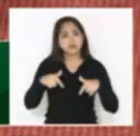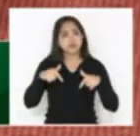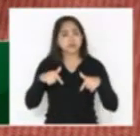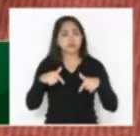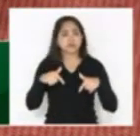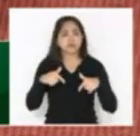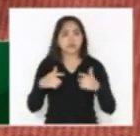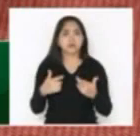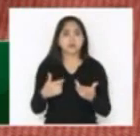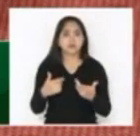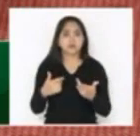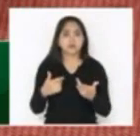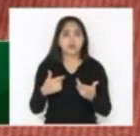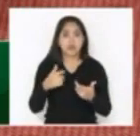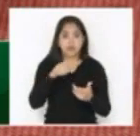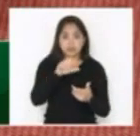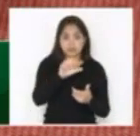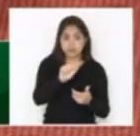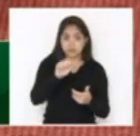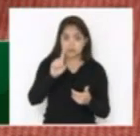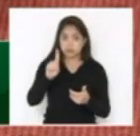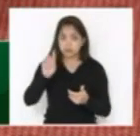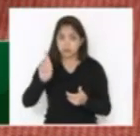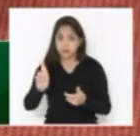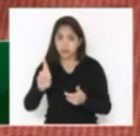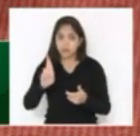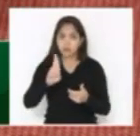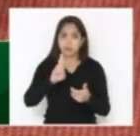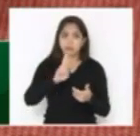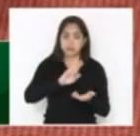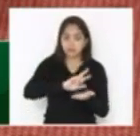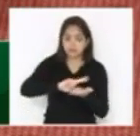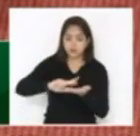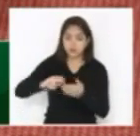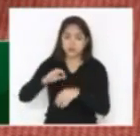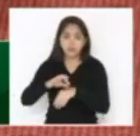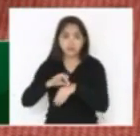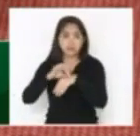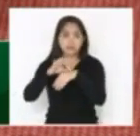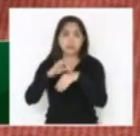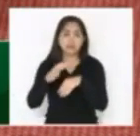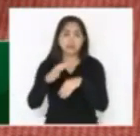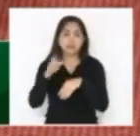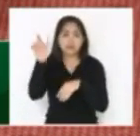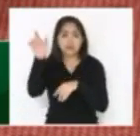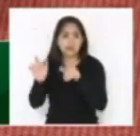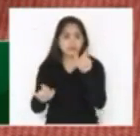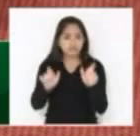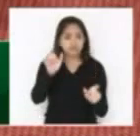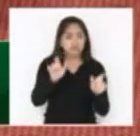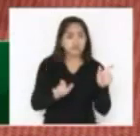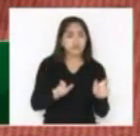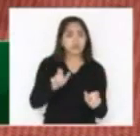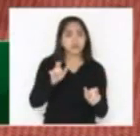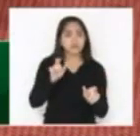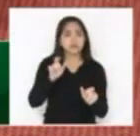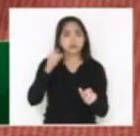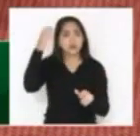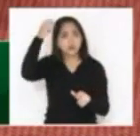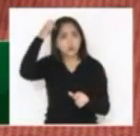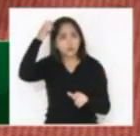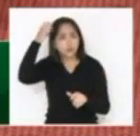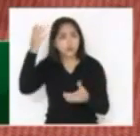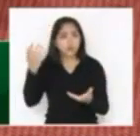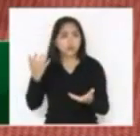porque as ADRs, ela é composta por diversas lideranças, e as lideranças não têm culpa de estar ocupando esses espaços. São